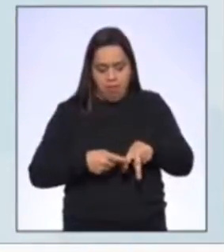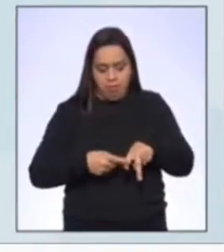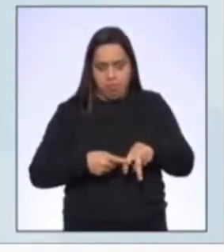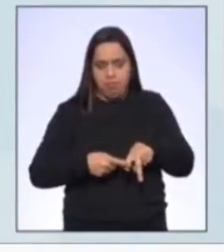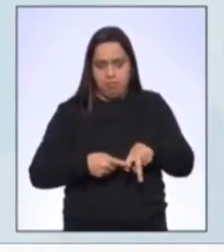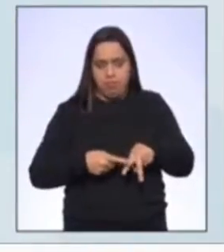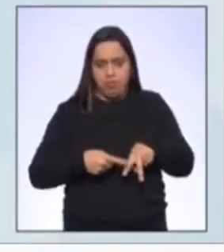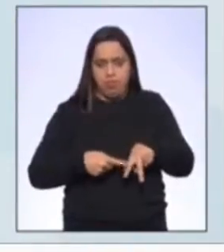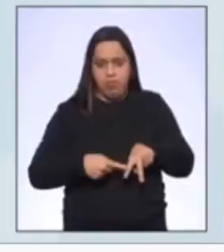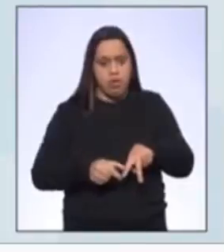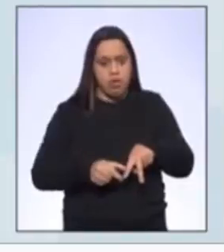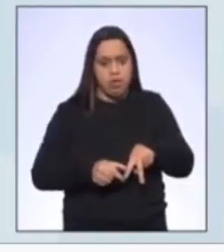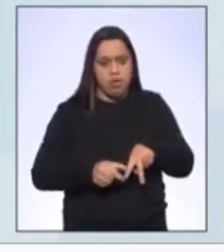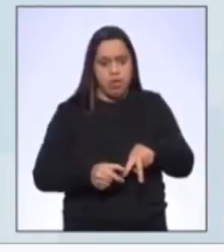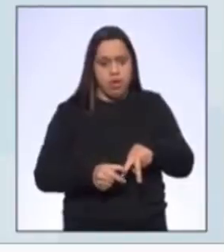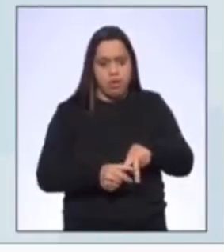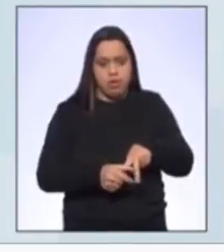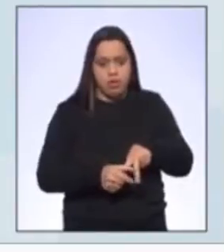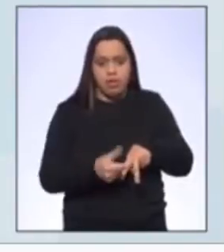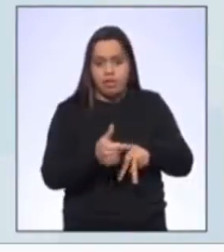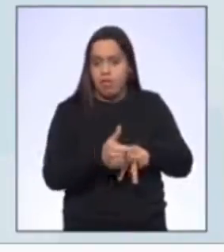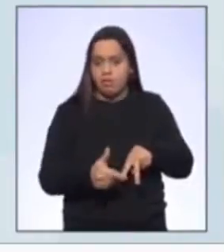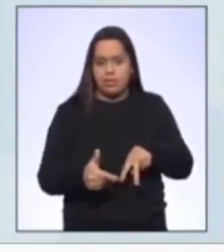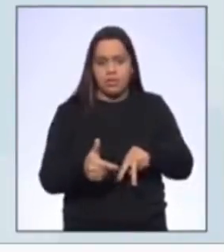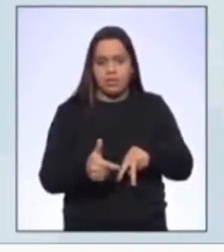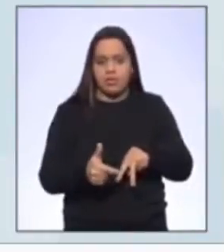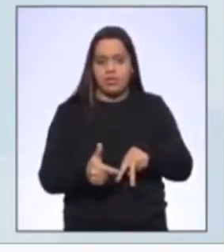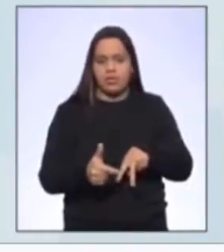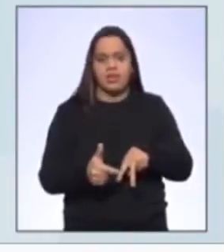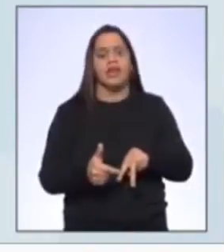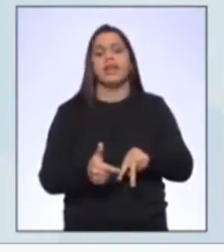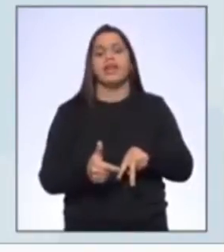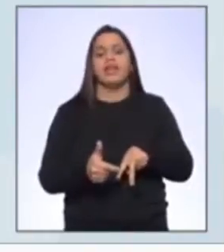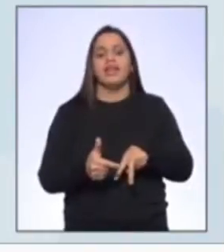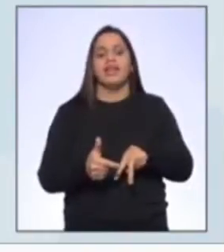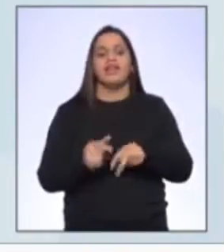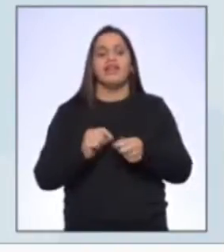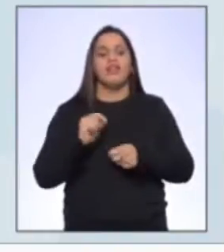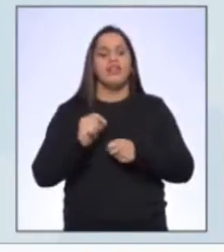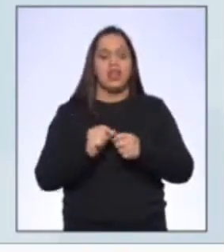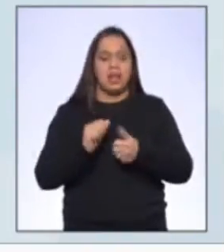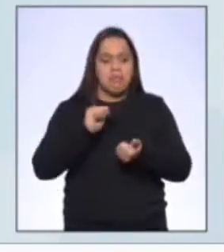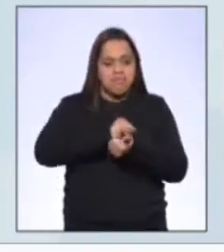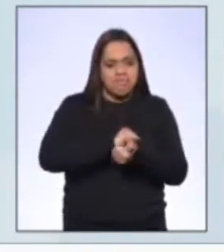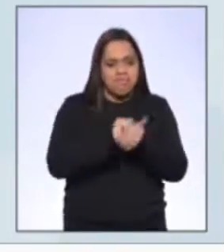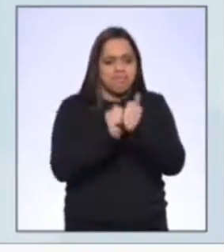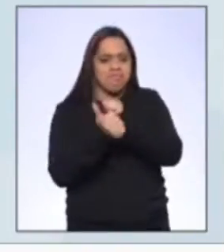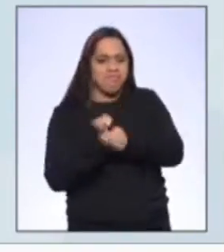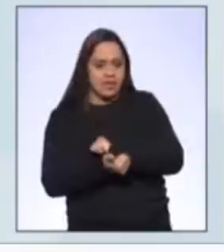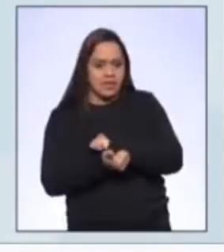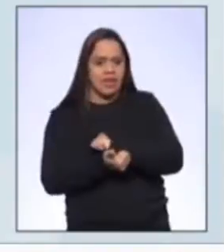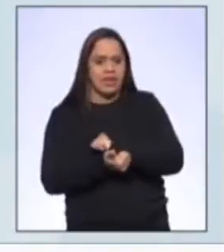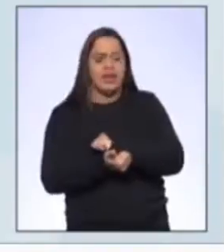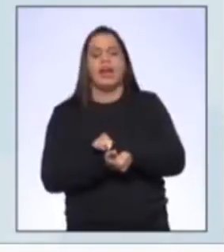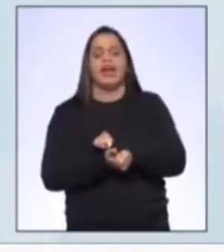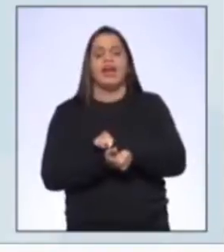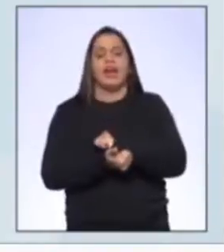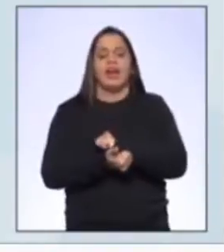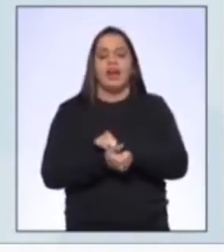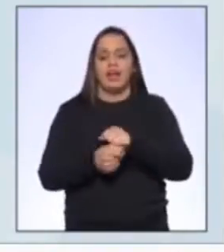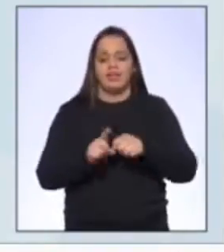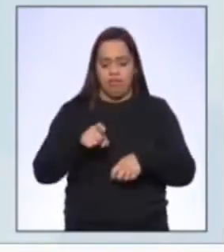ele não tenha as por o corpo né então é feita uma adaptação essa parte mais